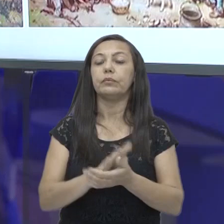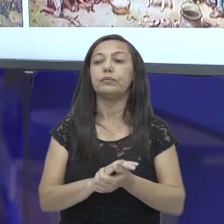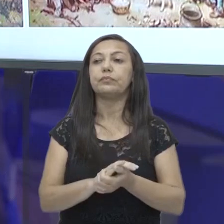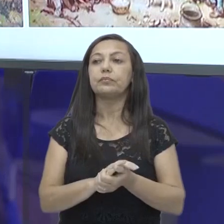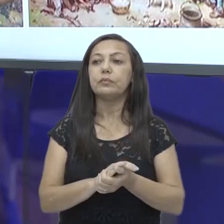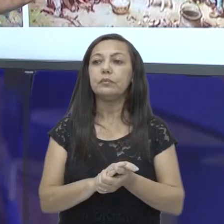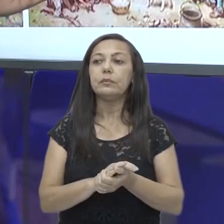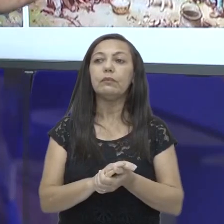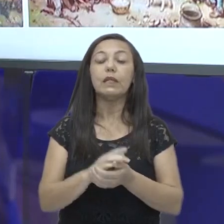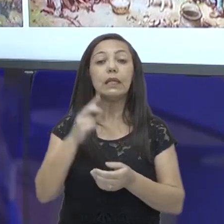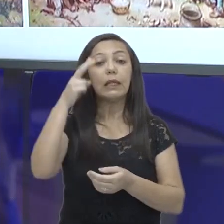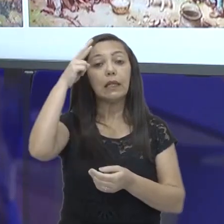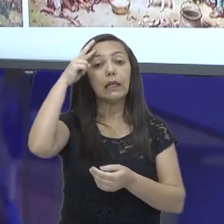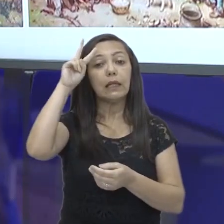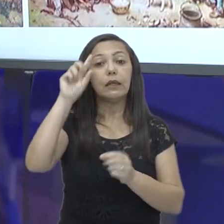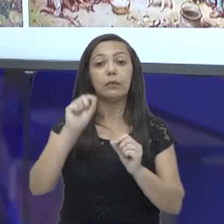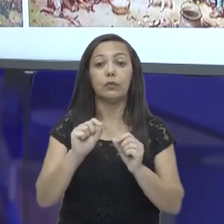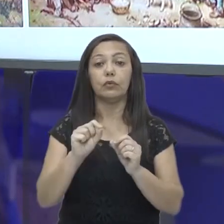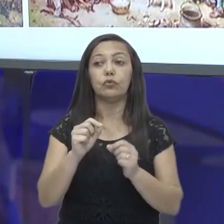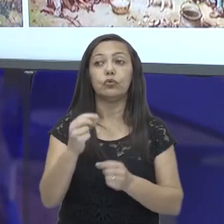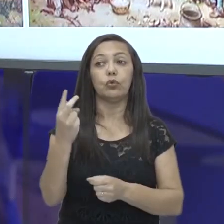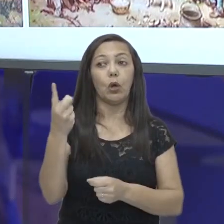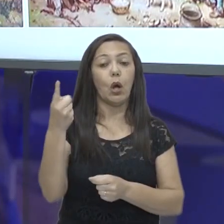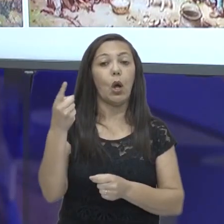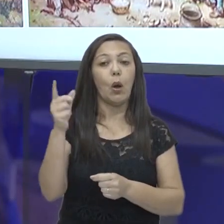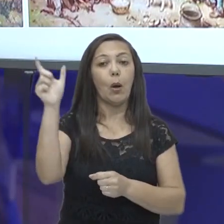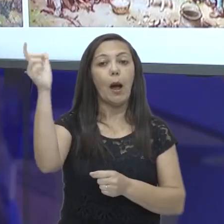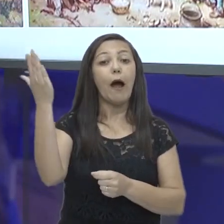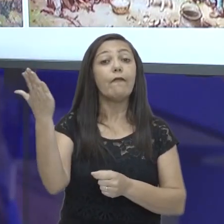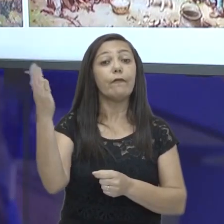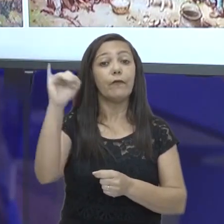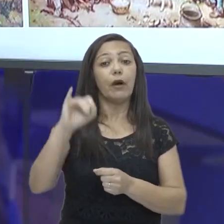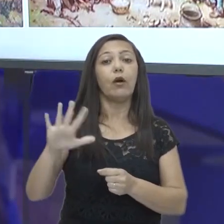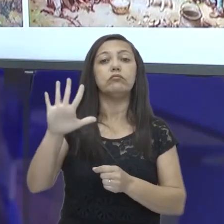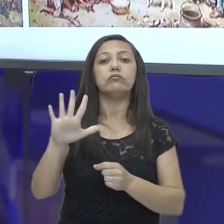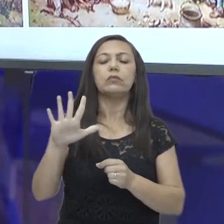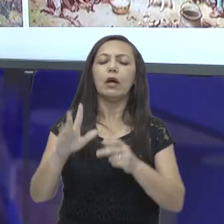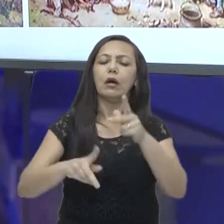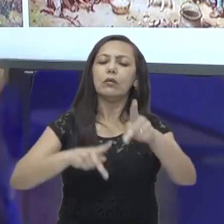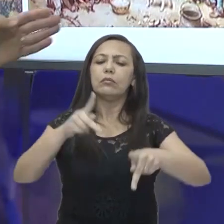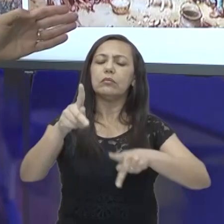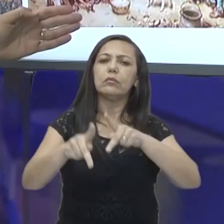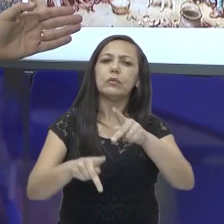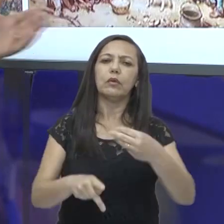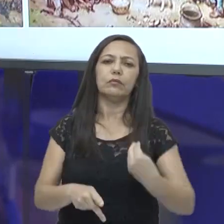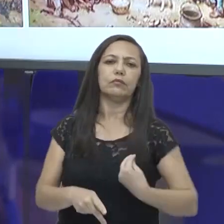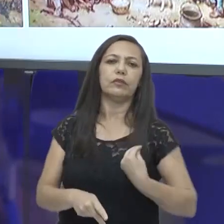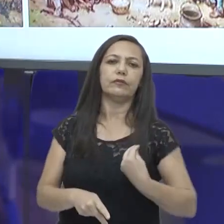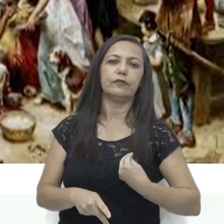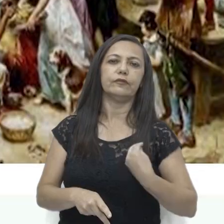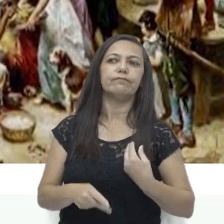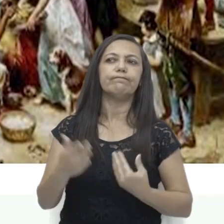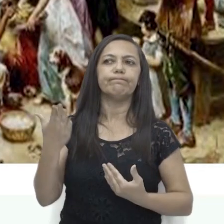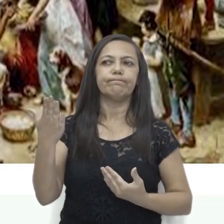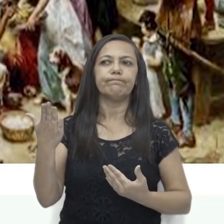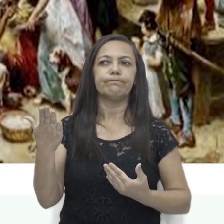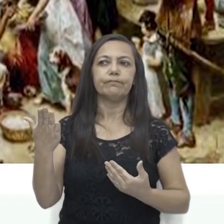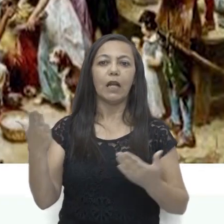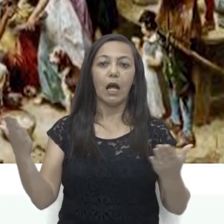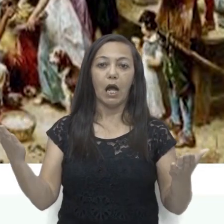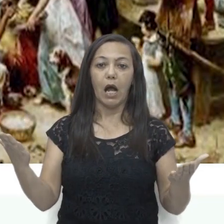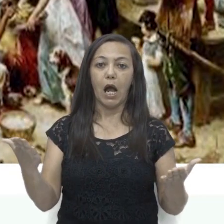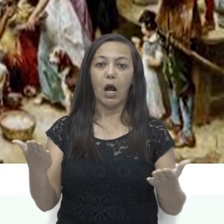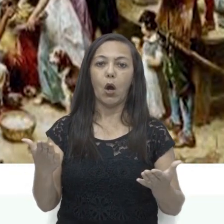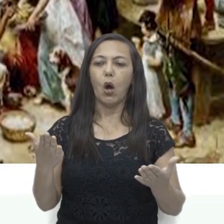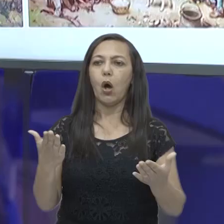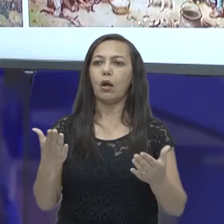la tierra. Lembra, sempre esses donos da terra eram os povos que viviam aqui. E eles chegam agora com uma grande